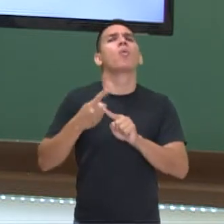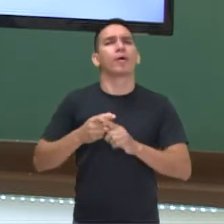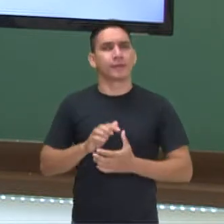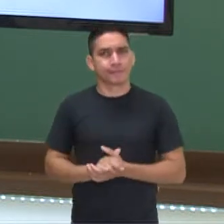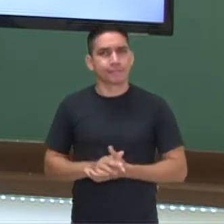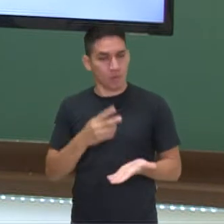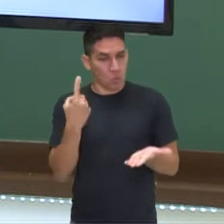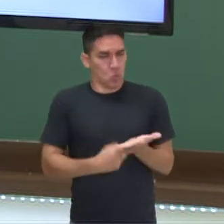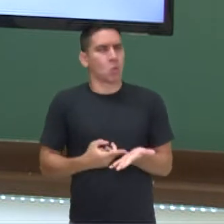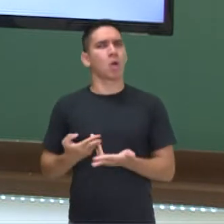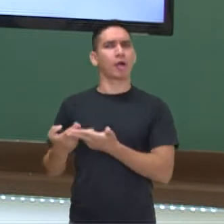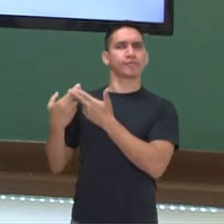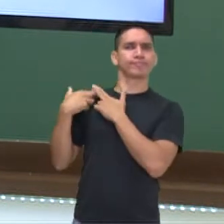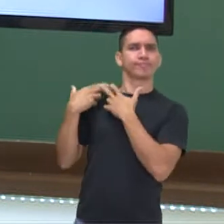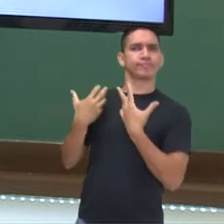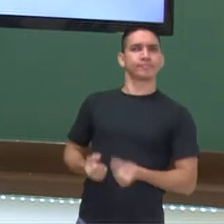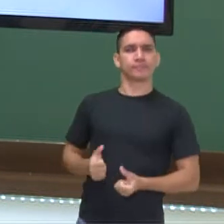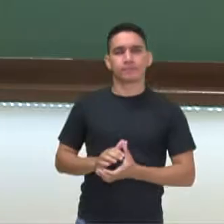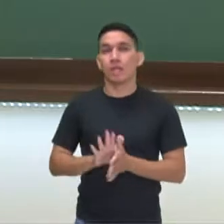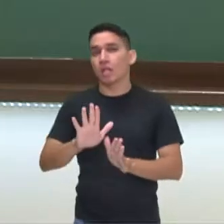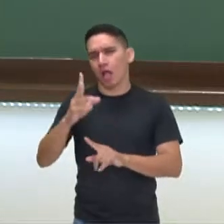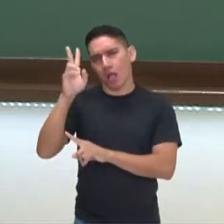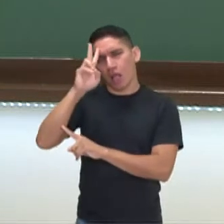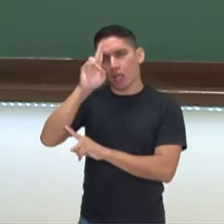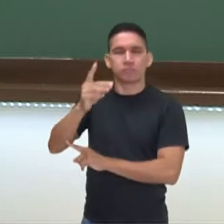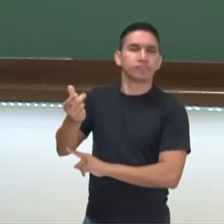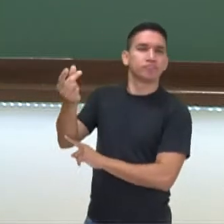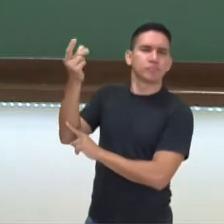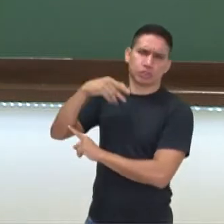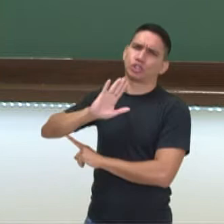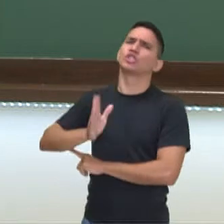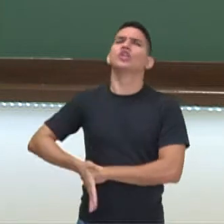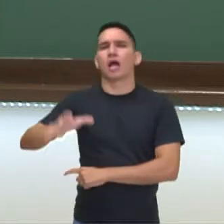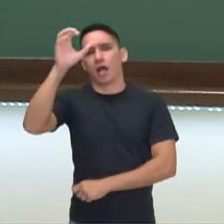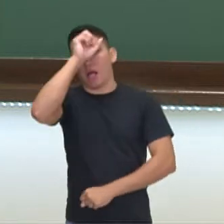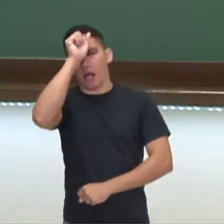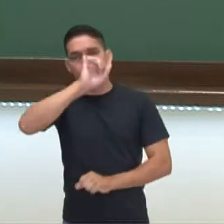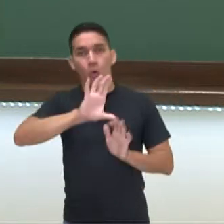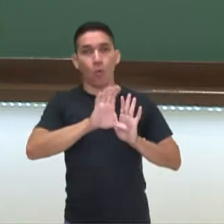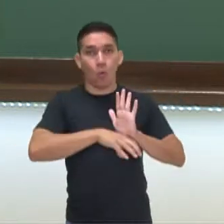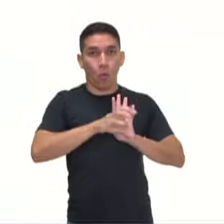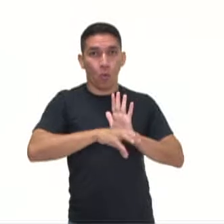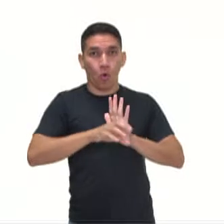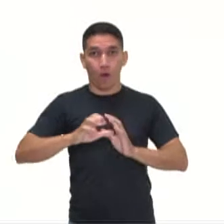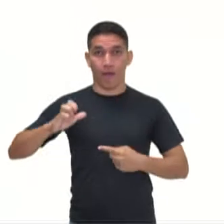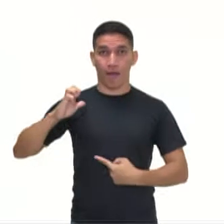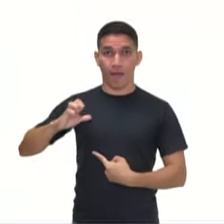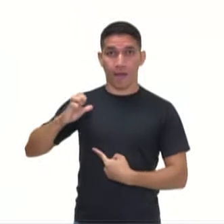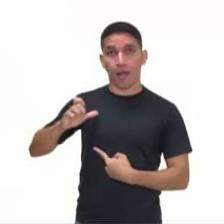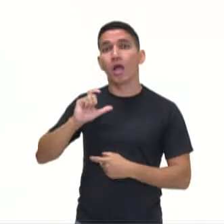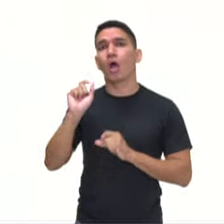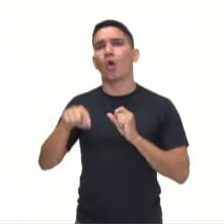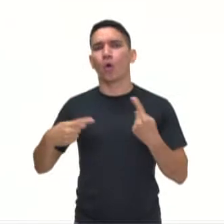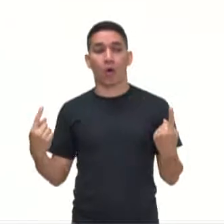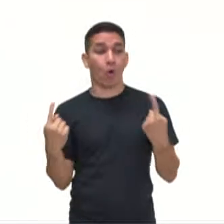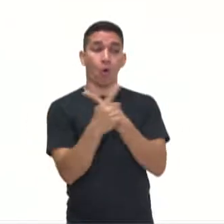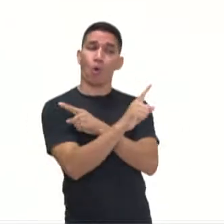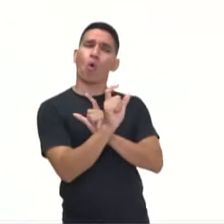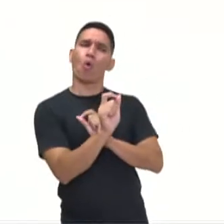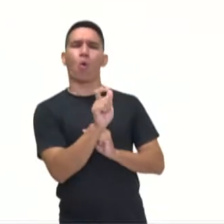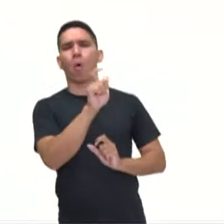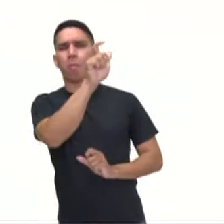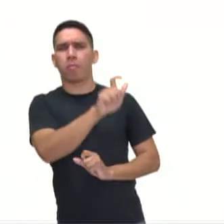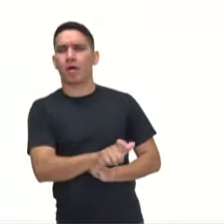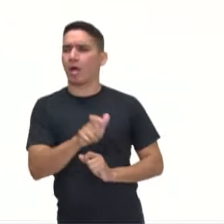da responsabilidade. Então, relembrando, a gente aprendeu sobre o conceito de ética, oposição